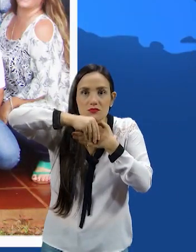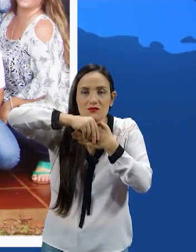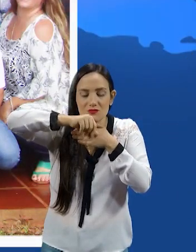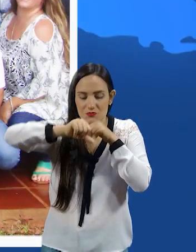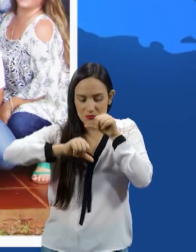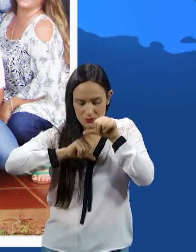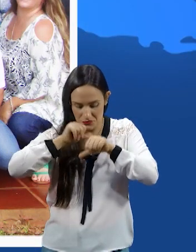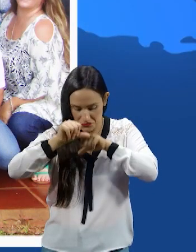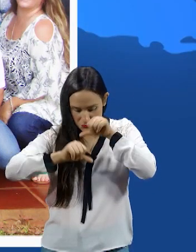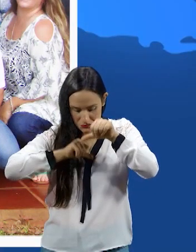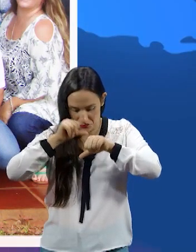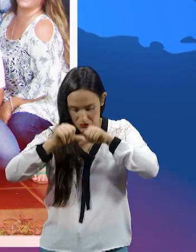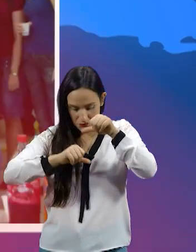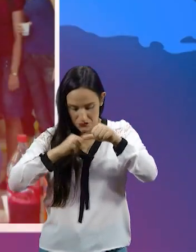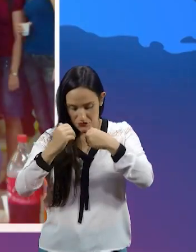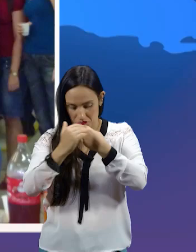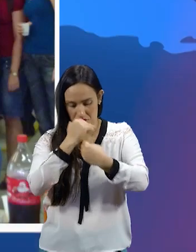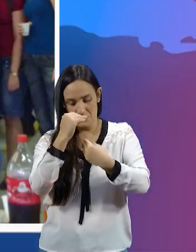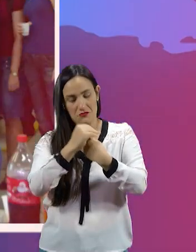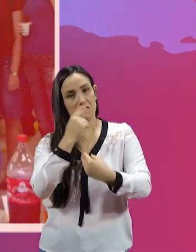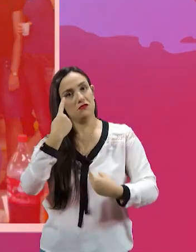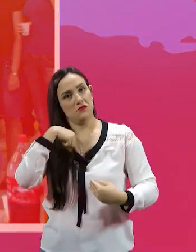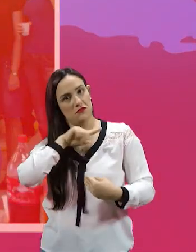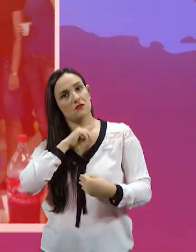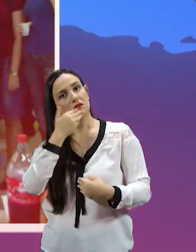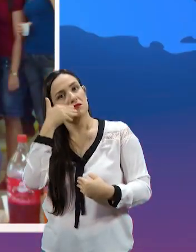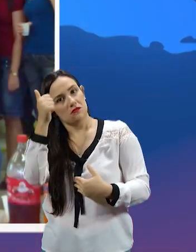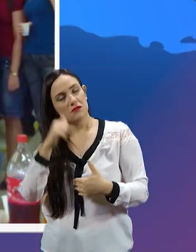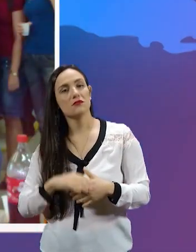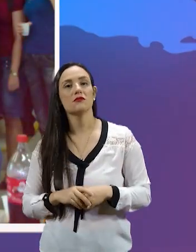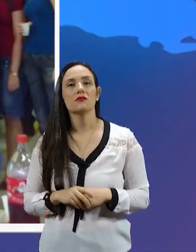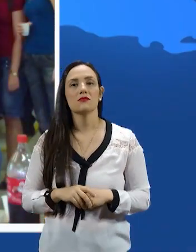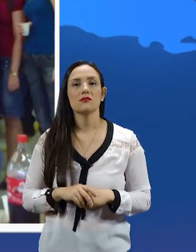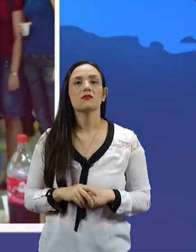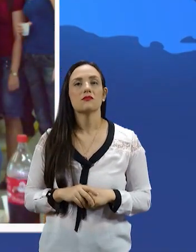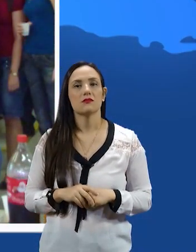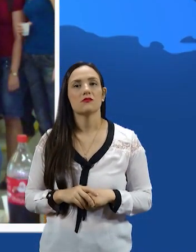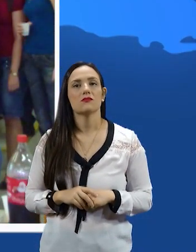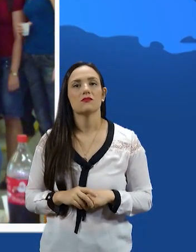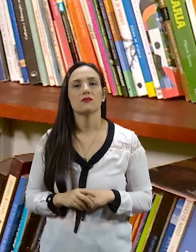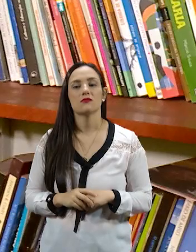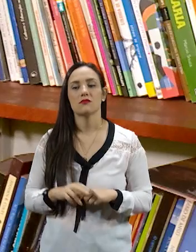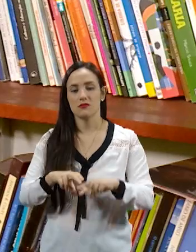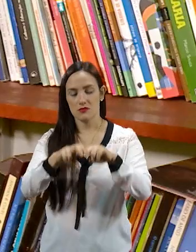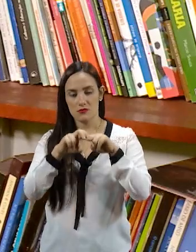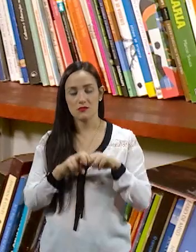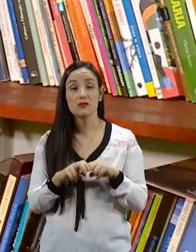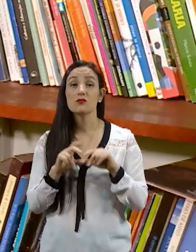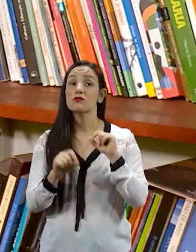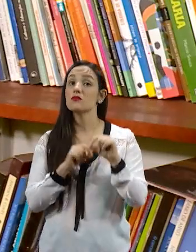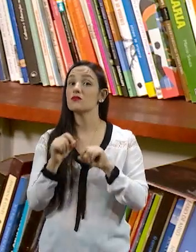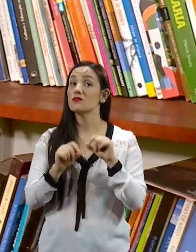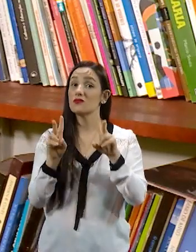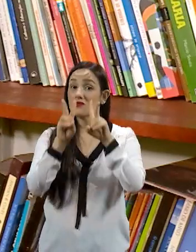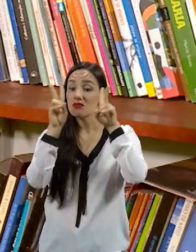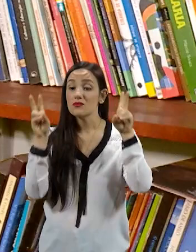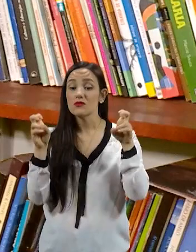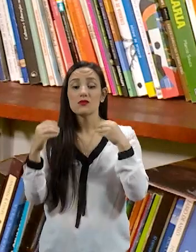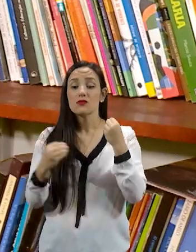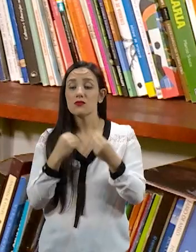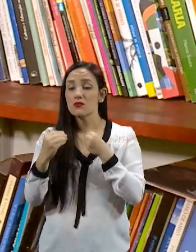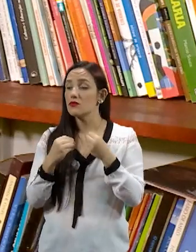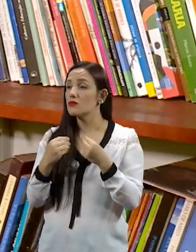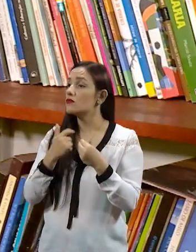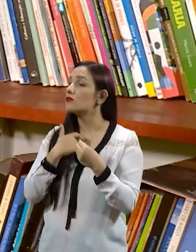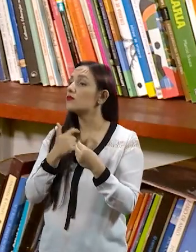vai transformando a gente, vai educando a gente de uma maneira melhor. E a nossa visão para o mundo é diferente, inclusive com relação aos